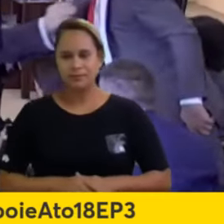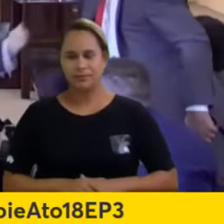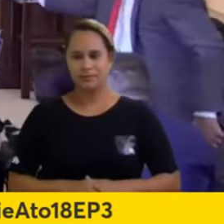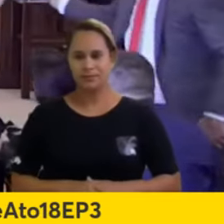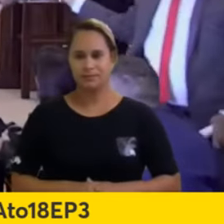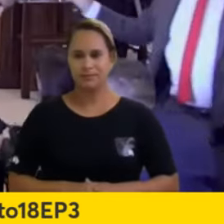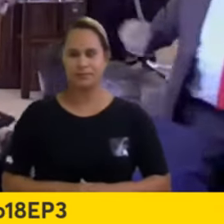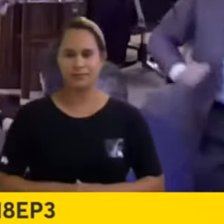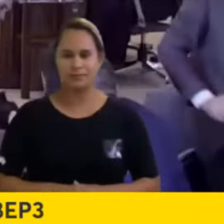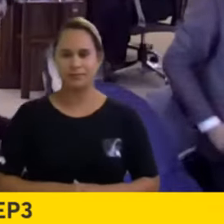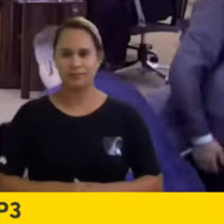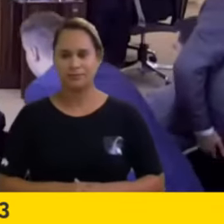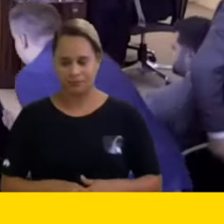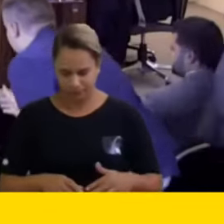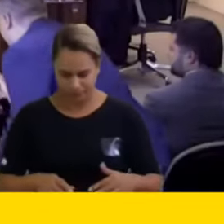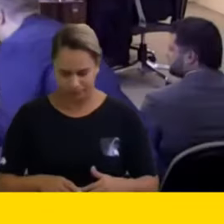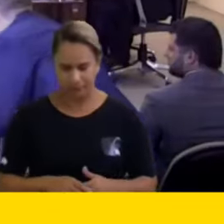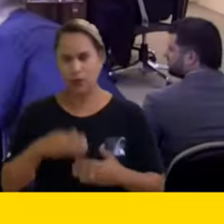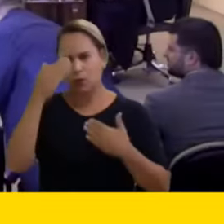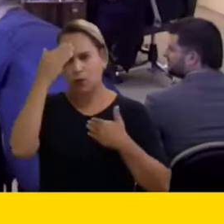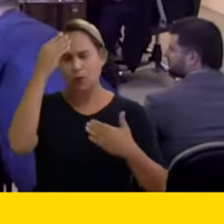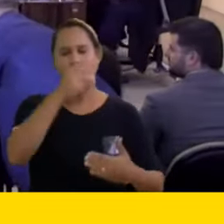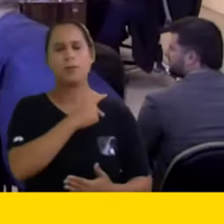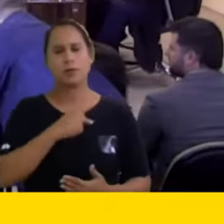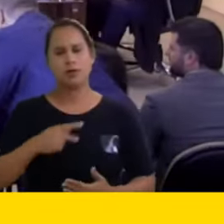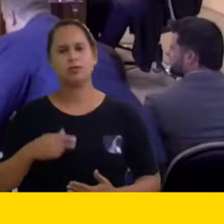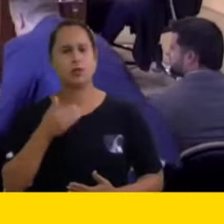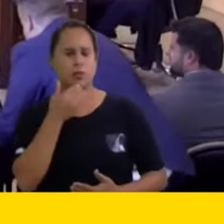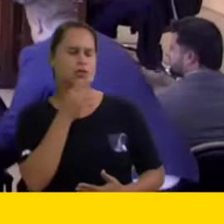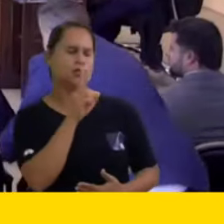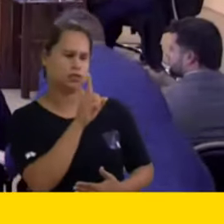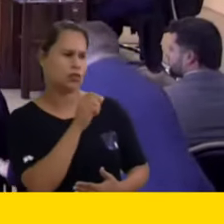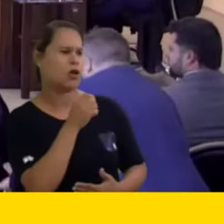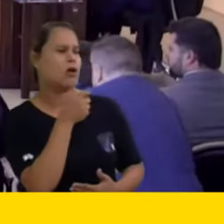obrigado obrigado senhor presidente só pedi uma água